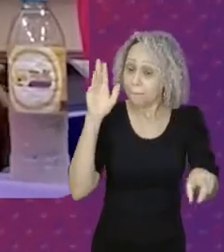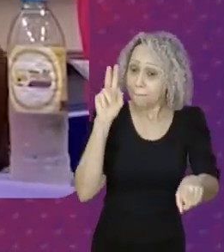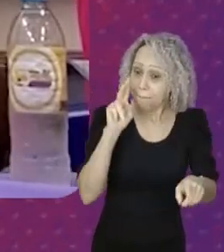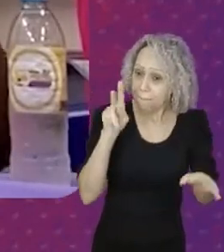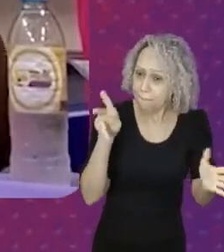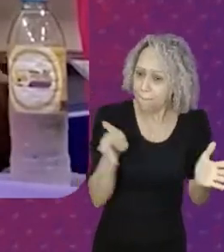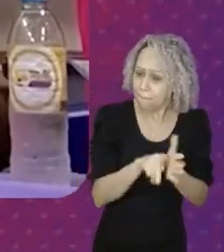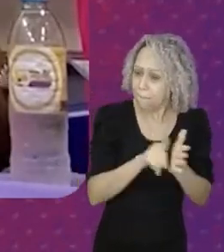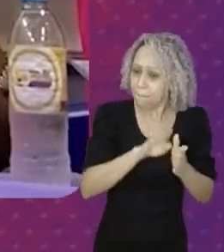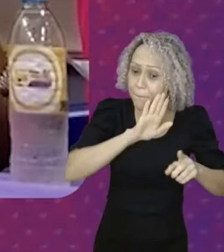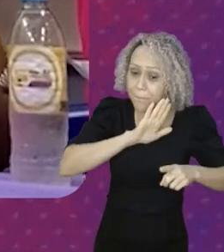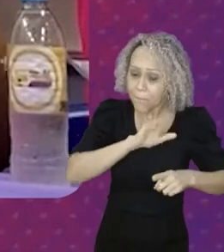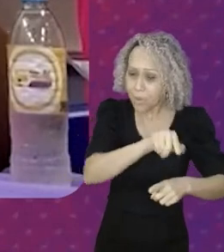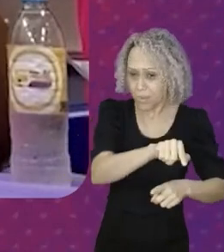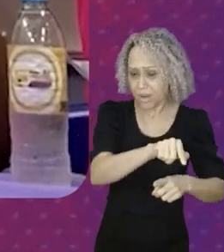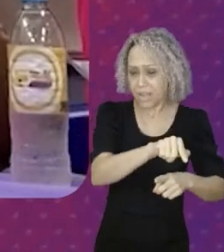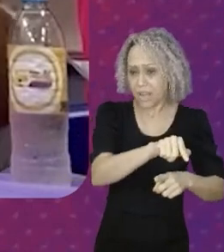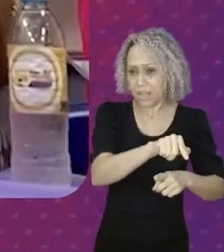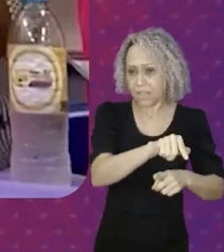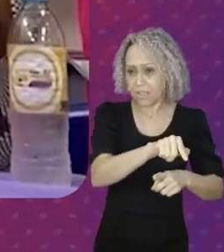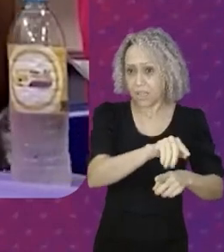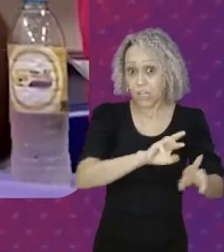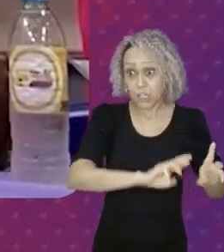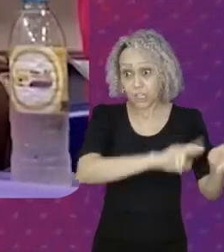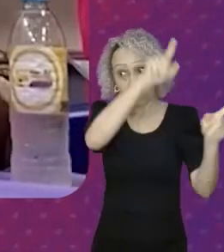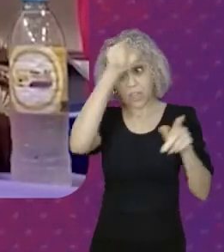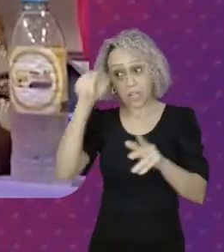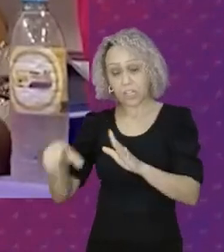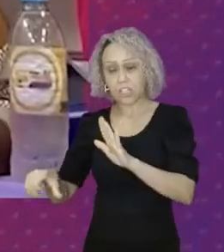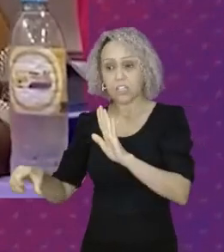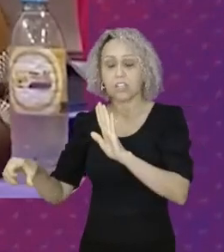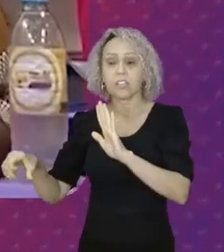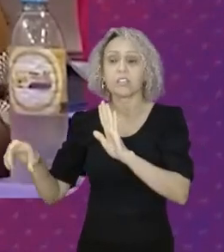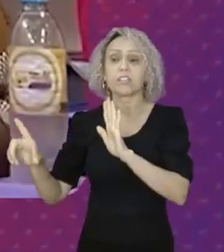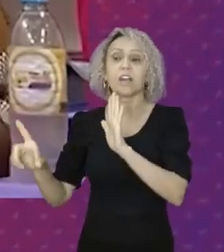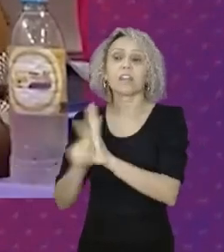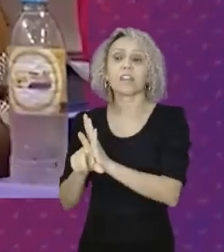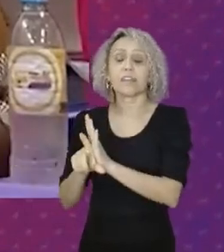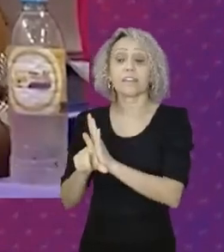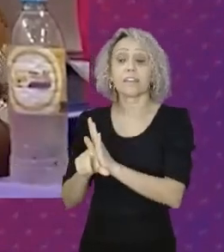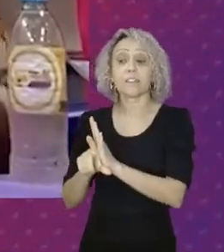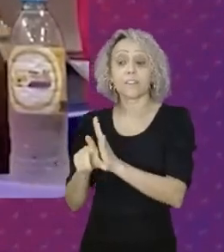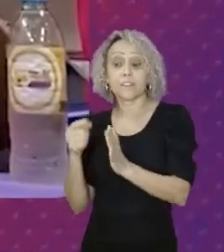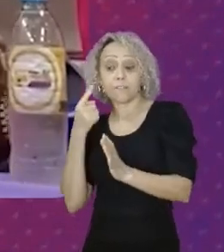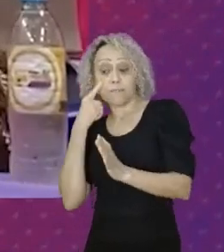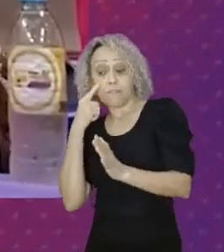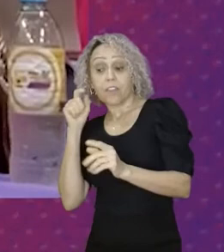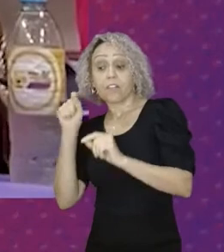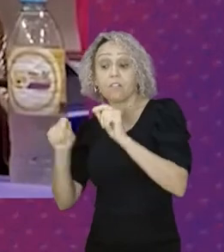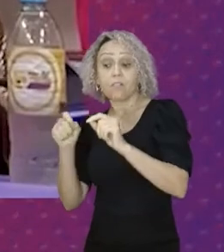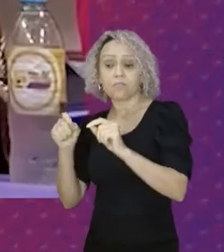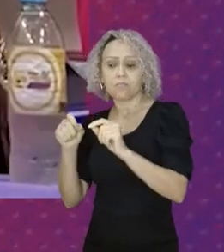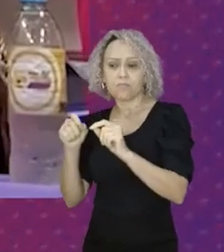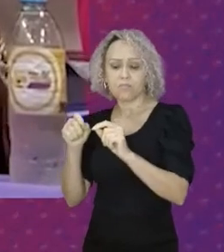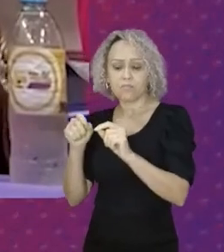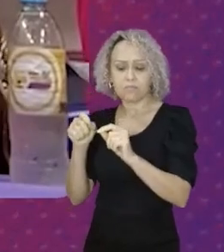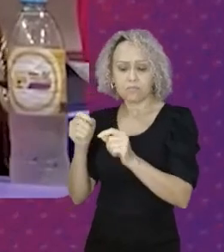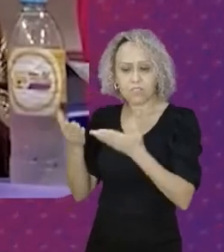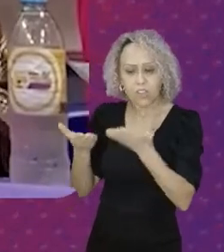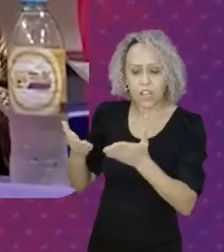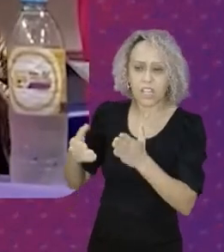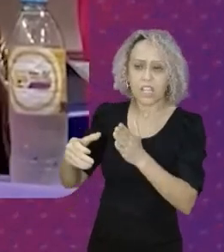saúde, e vai estabelecer um sistema de proteção integral às infâncias. Então, a saúde,